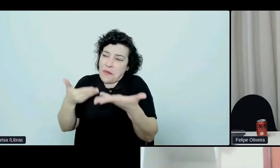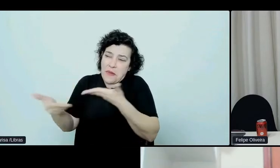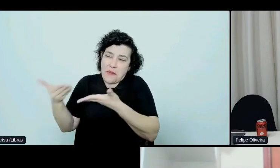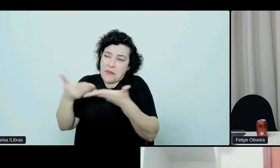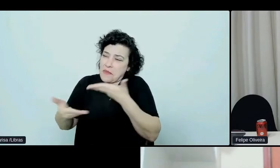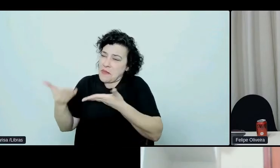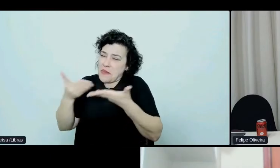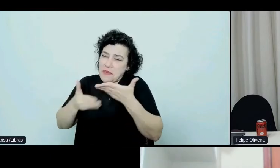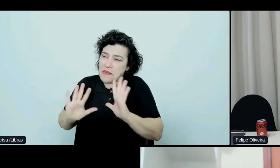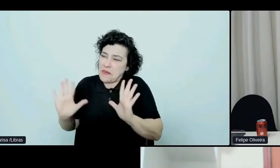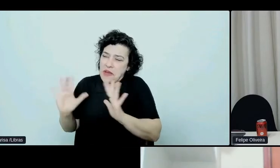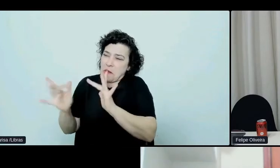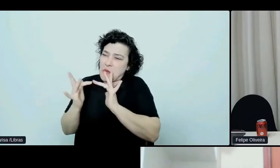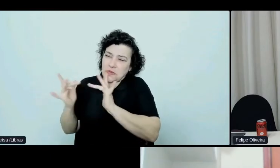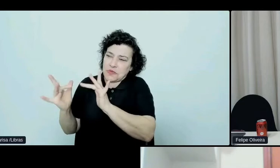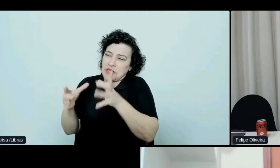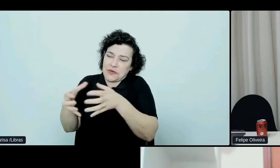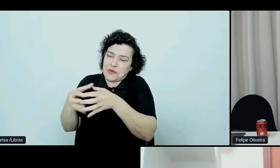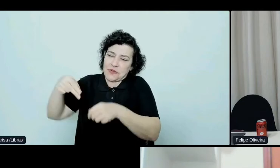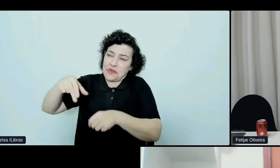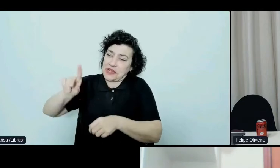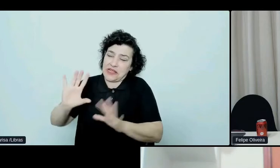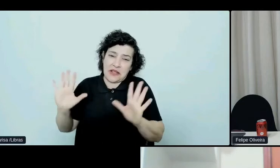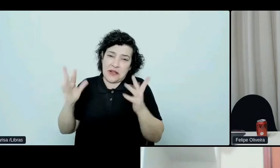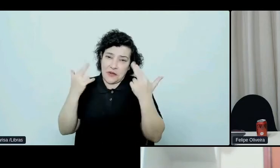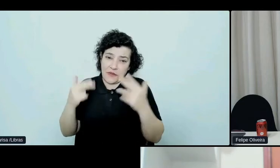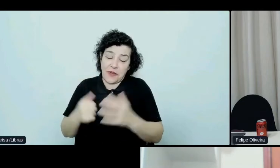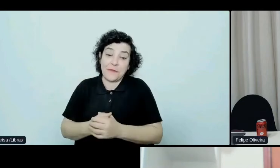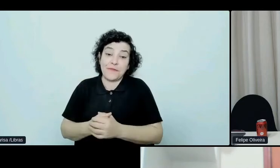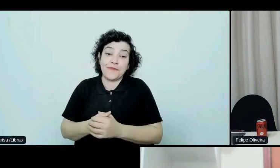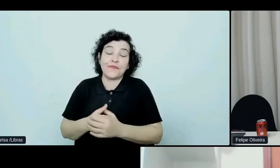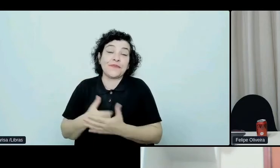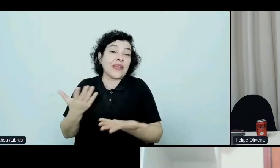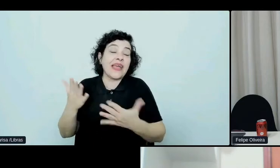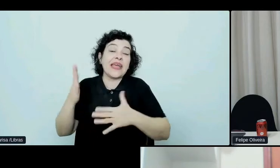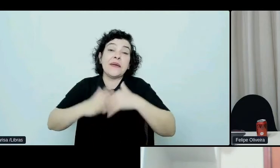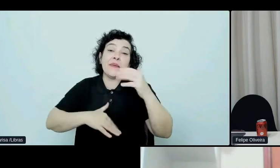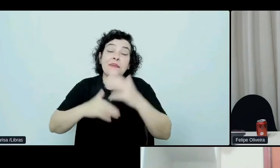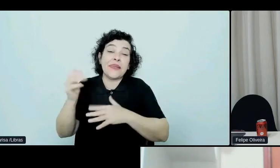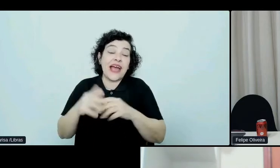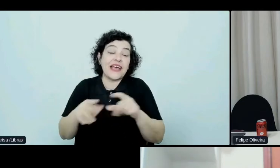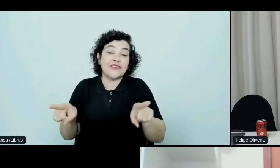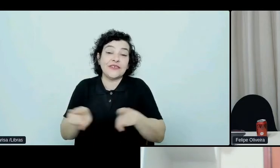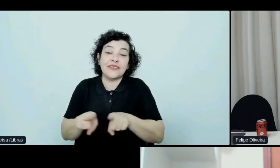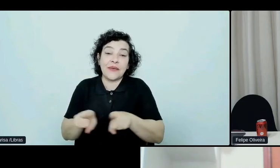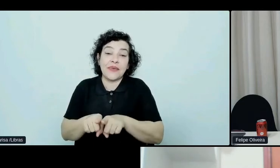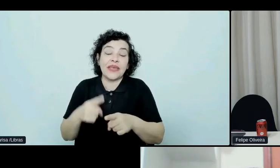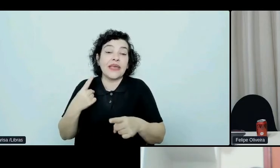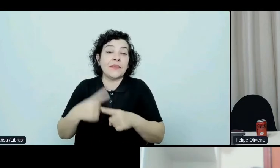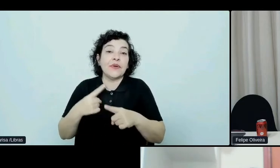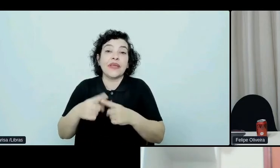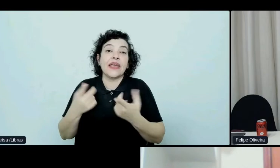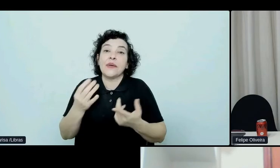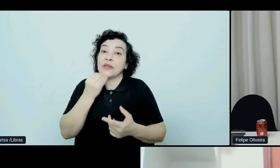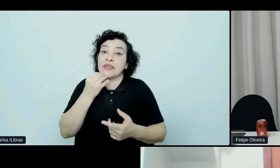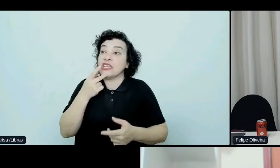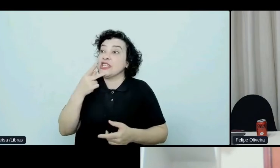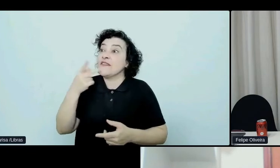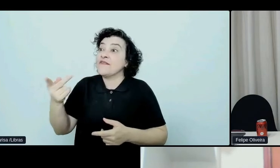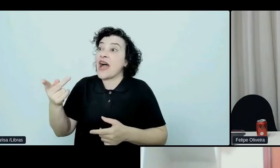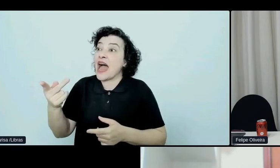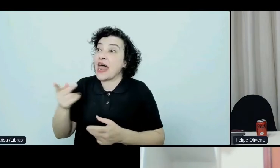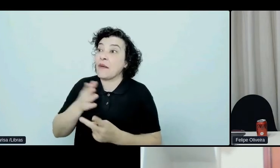de ser. Eu não entendo como gafe, mas olhando pelo olhar neurotípico, tá? Gafe. Porque para a